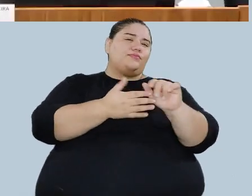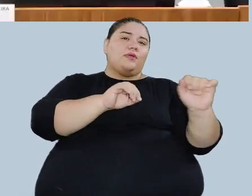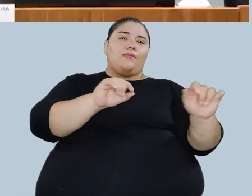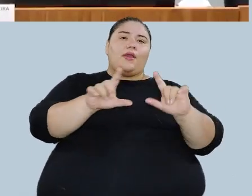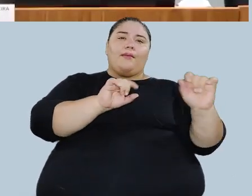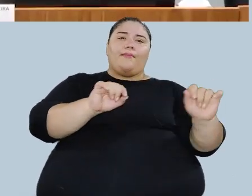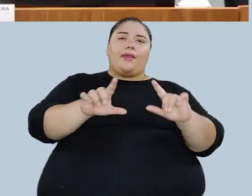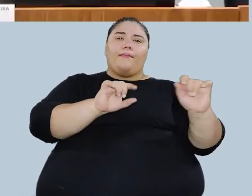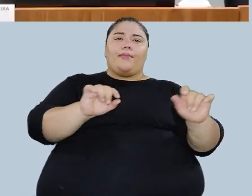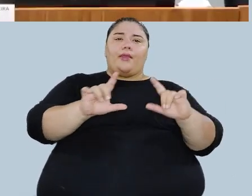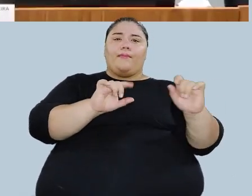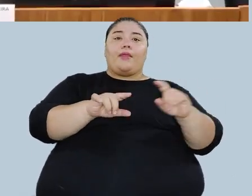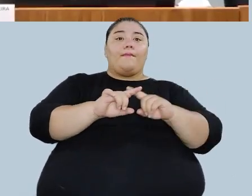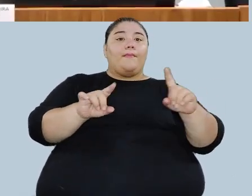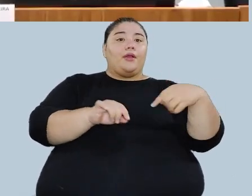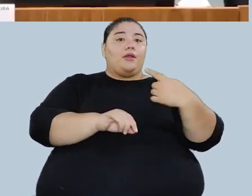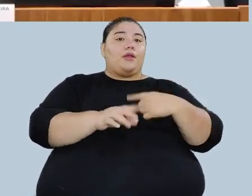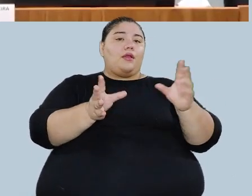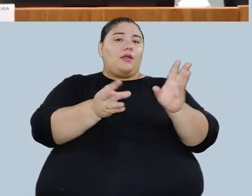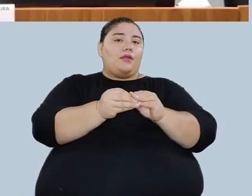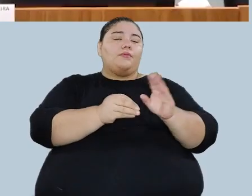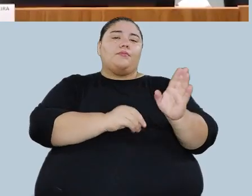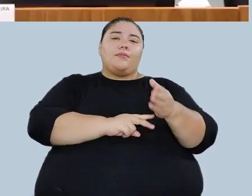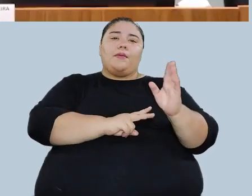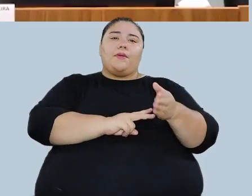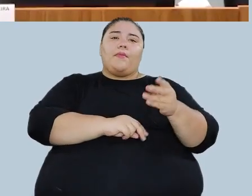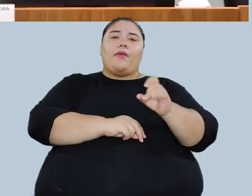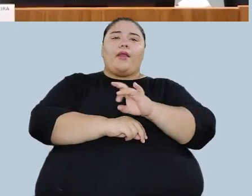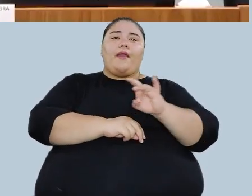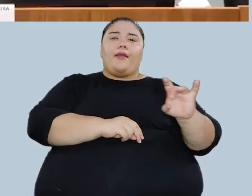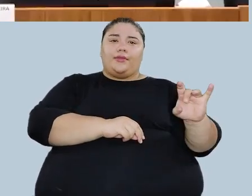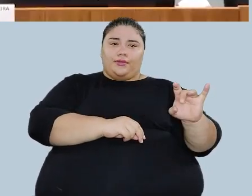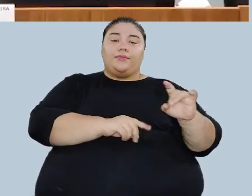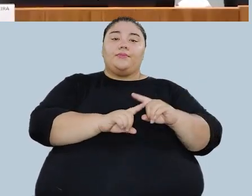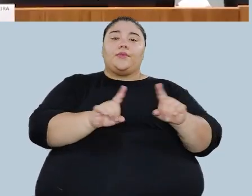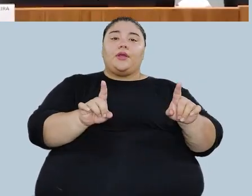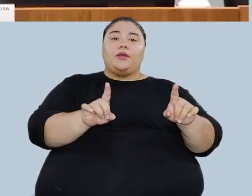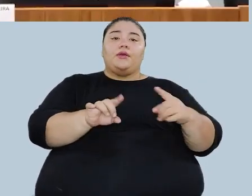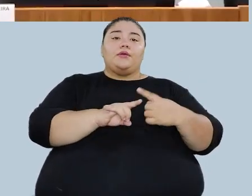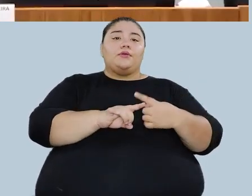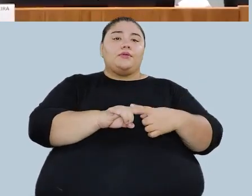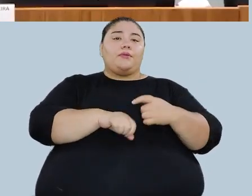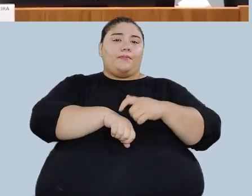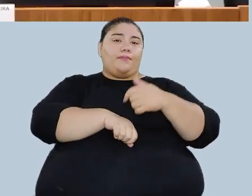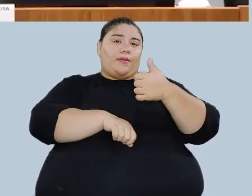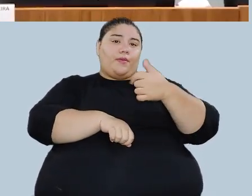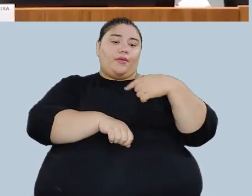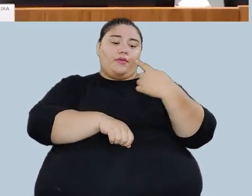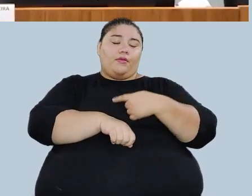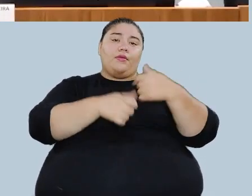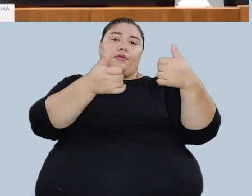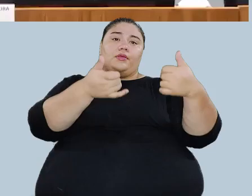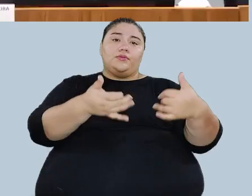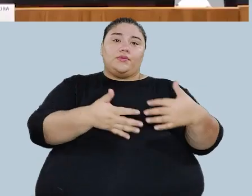slides aqui, mas eles passaremos muito rapidamente pela maioria deles, porque numa primeira parte é